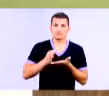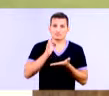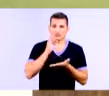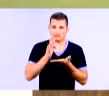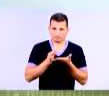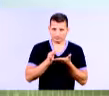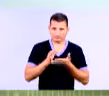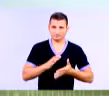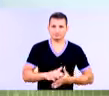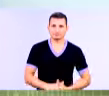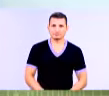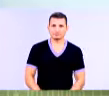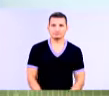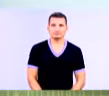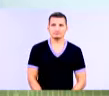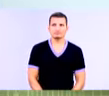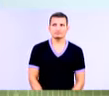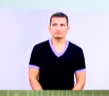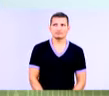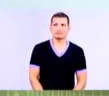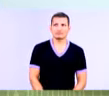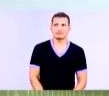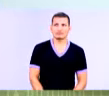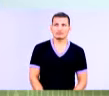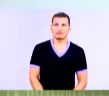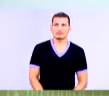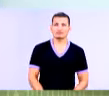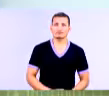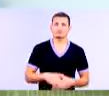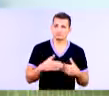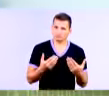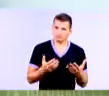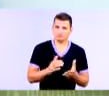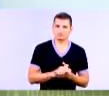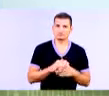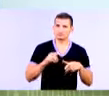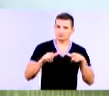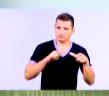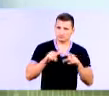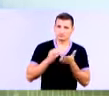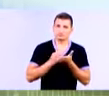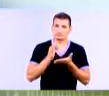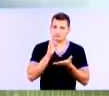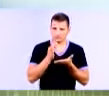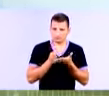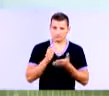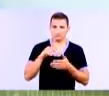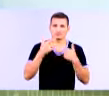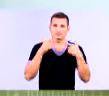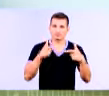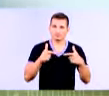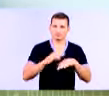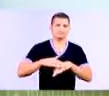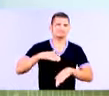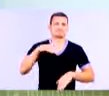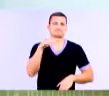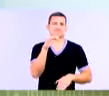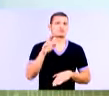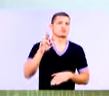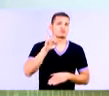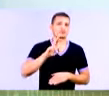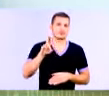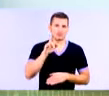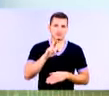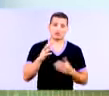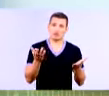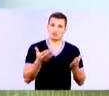apresentada. Boa, professor. Vamos trabalhar com Java, gente. Java é uma das linguagens mais difundidas no mercado e vocês vão ter um contato